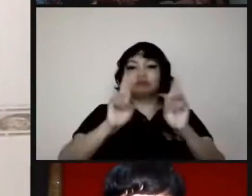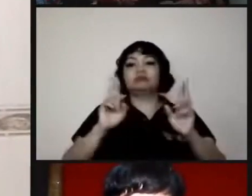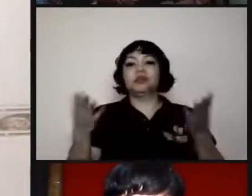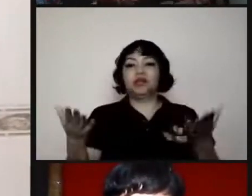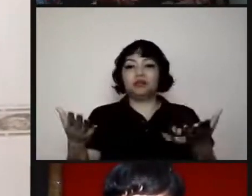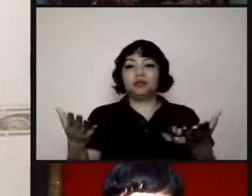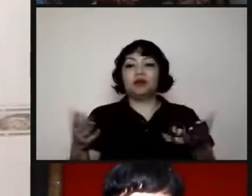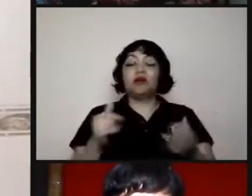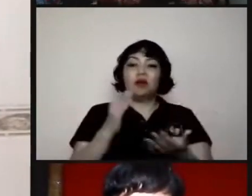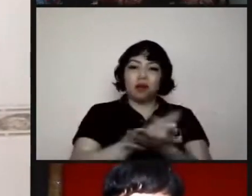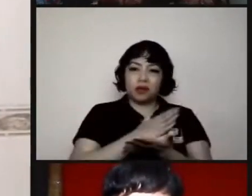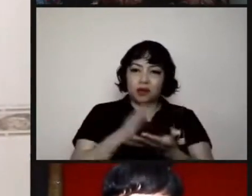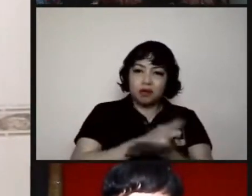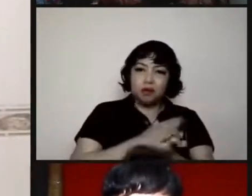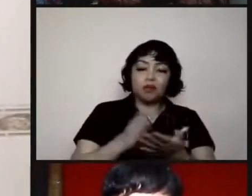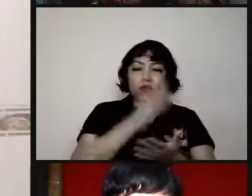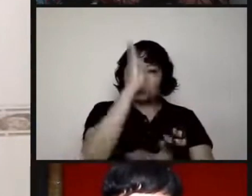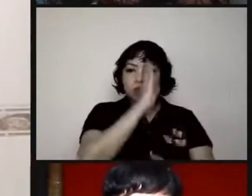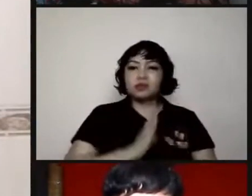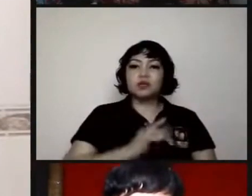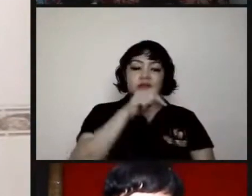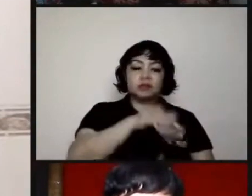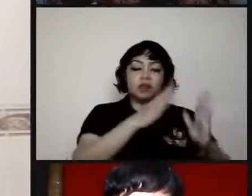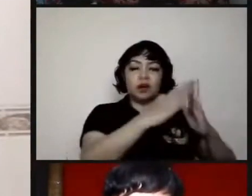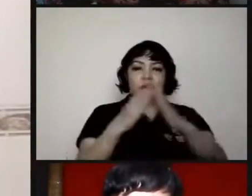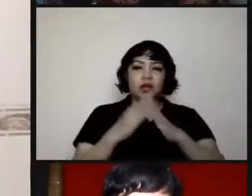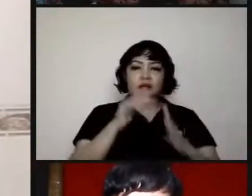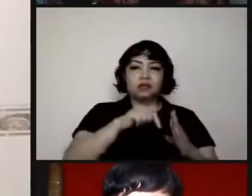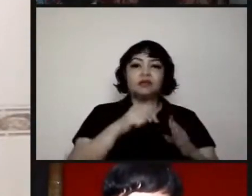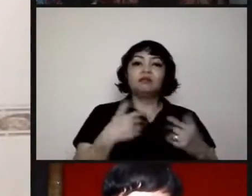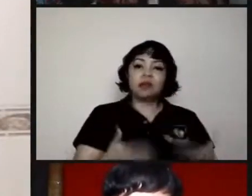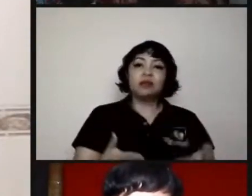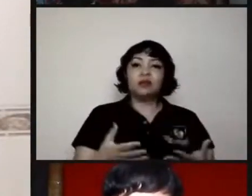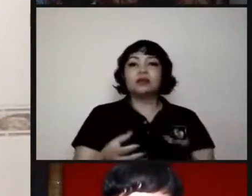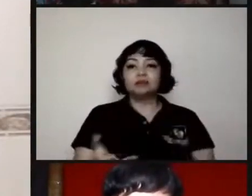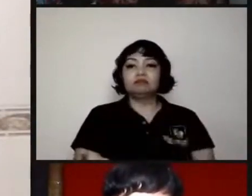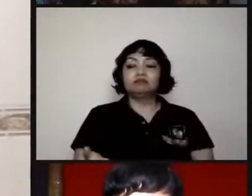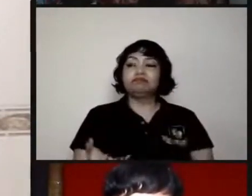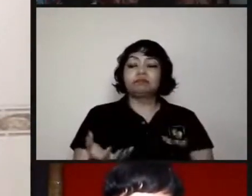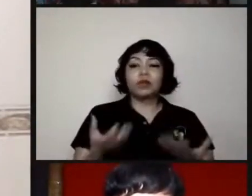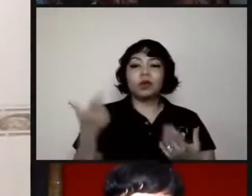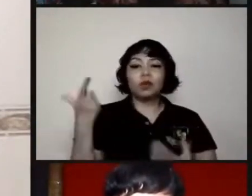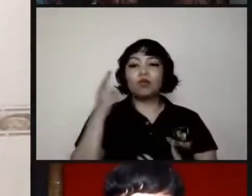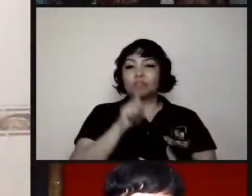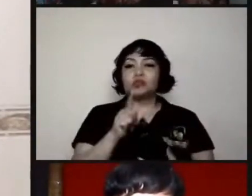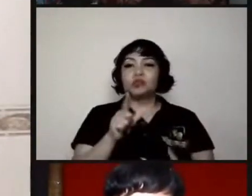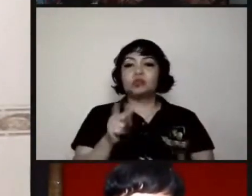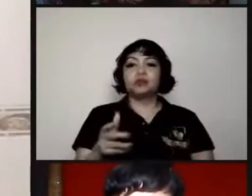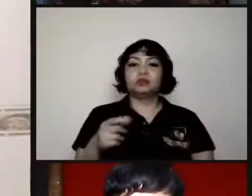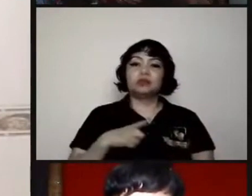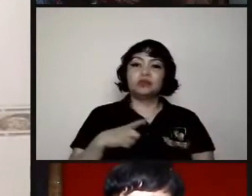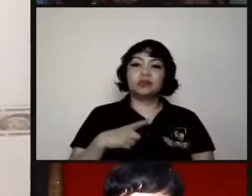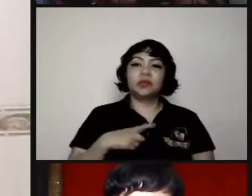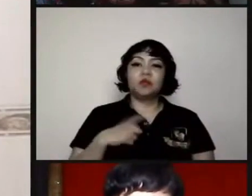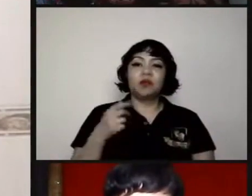alguns brasileiros, né, moradores aqui também se beneficiaram, né? E a construção da identidade nacional